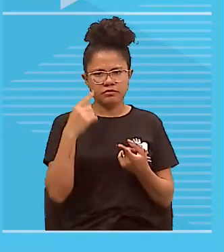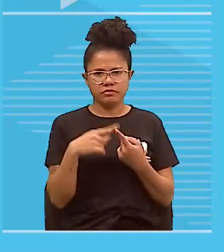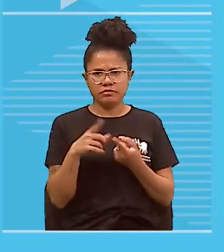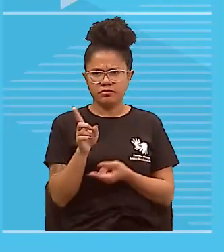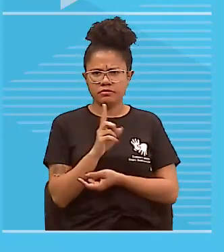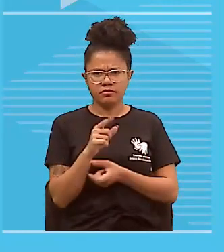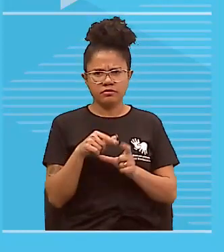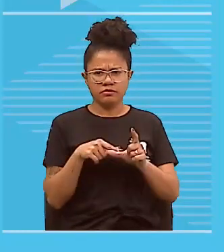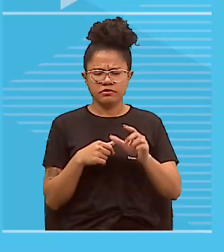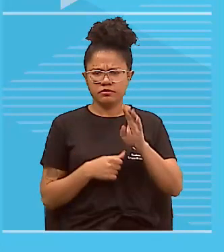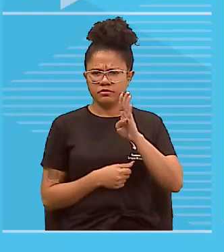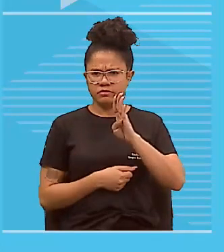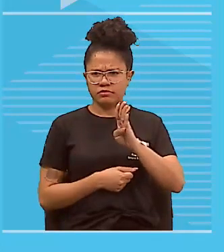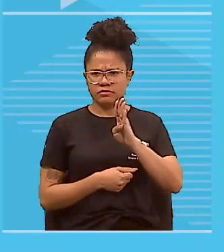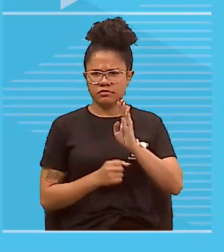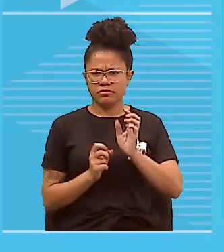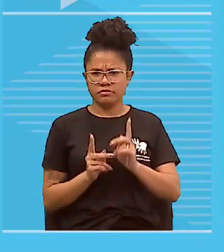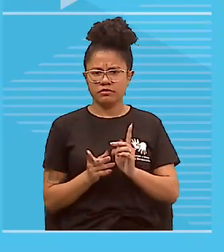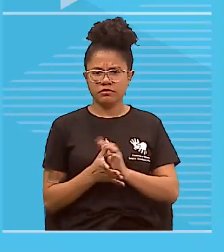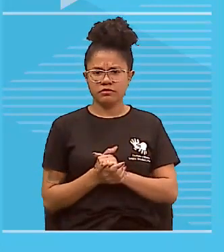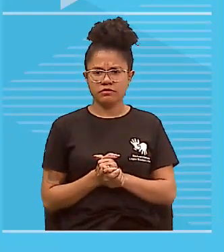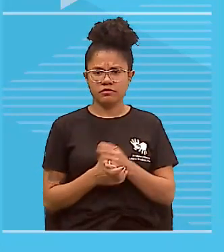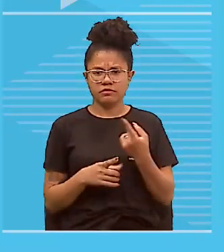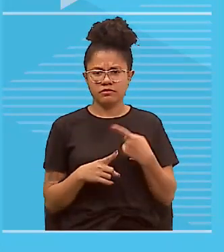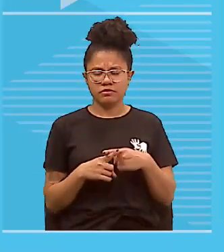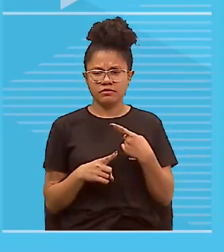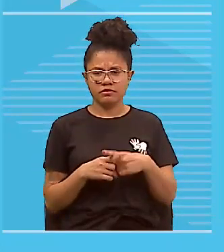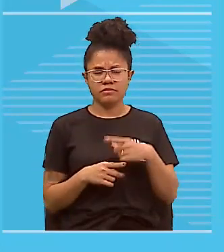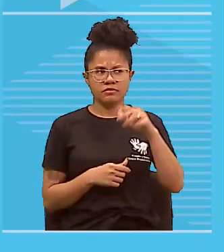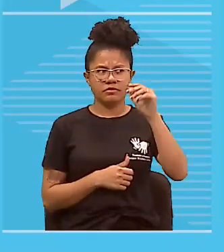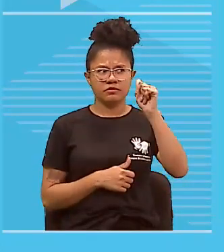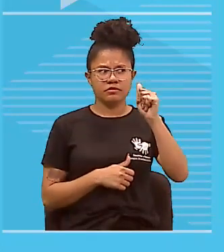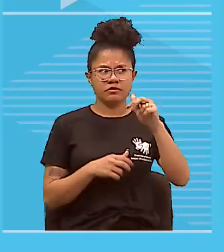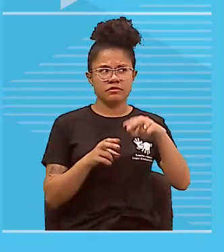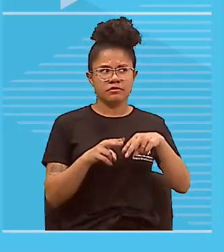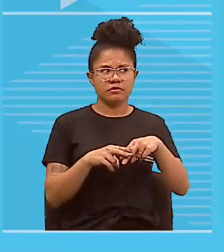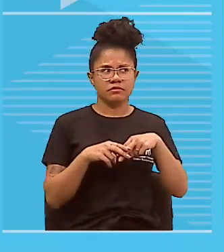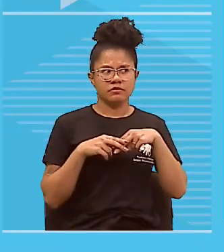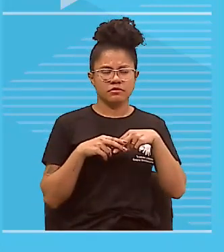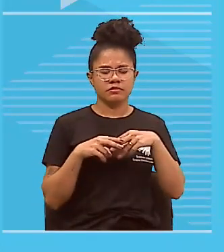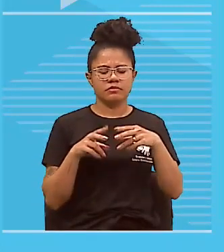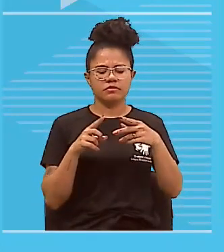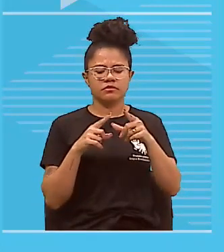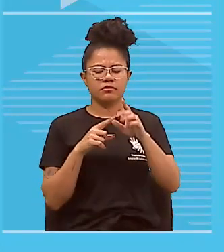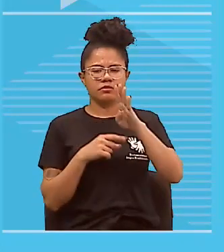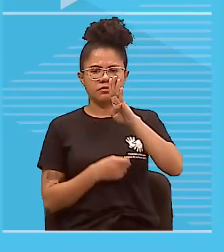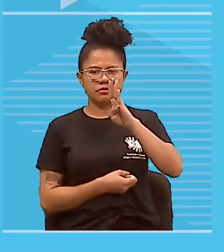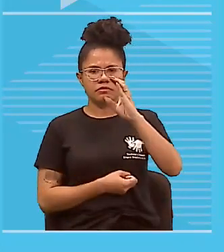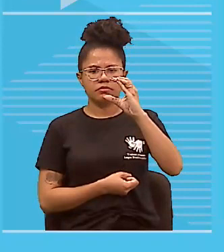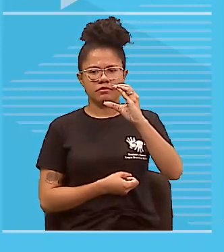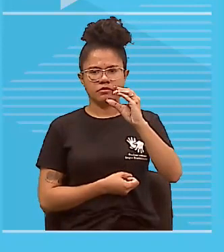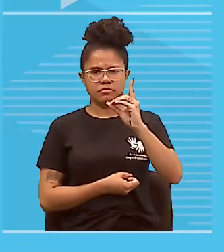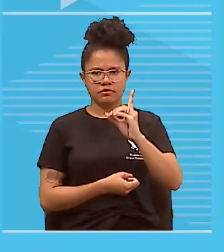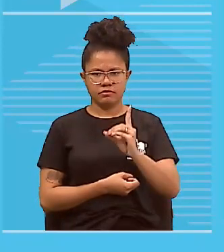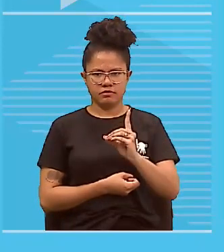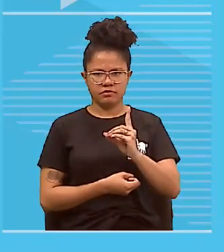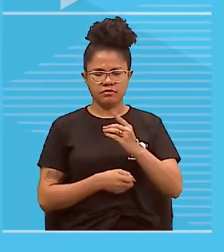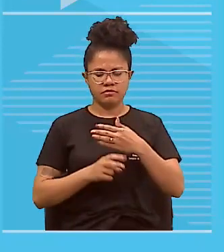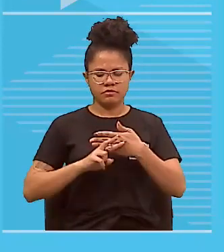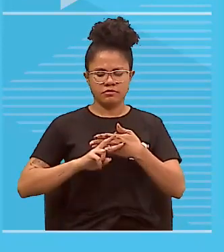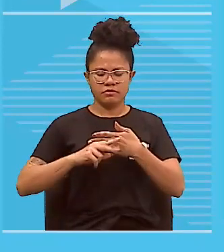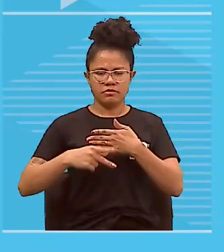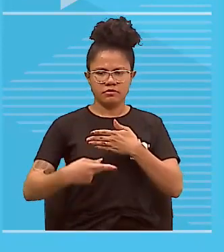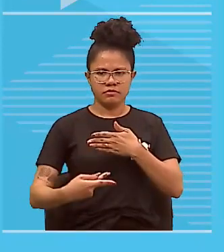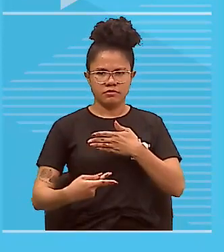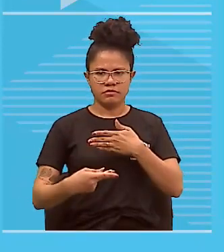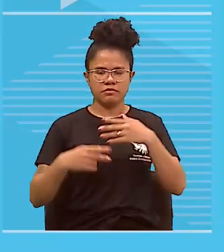B, tá bom? Porque A é causa, B, C e D são consequências